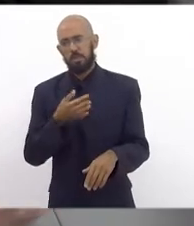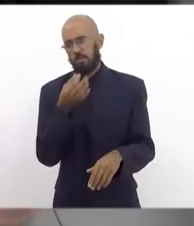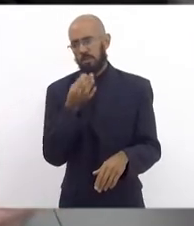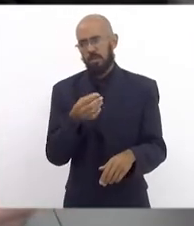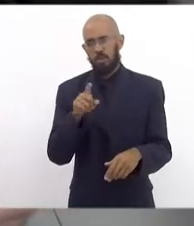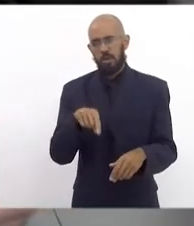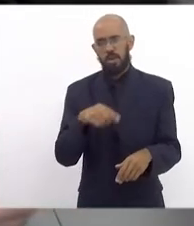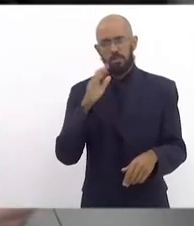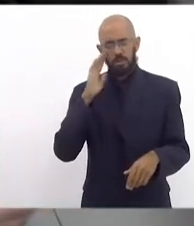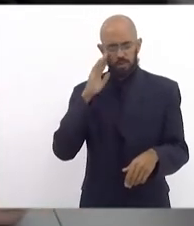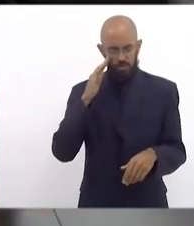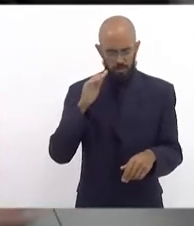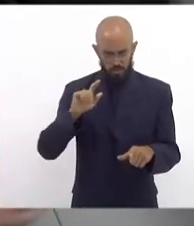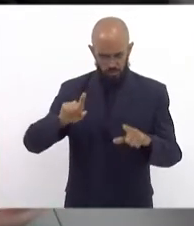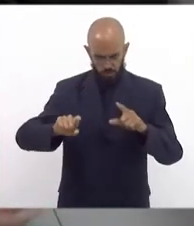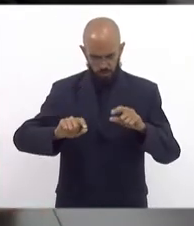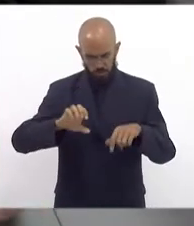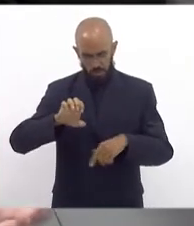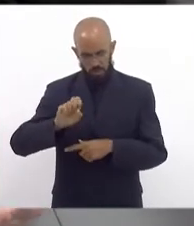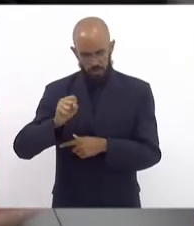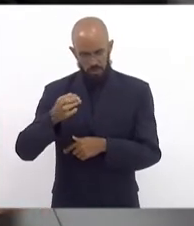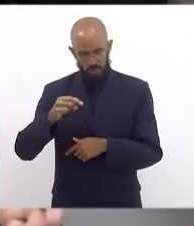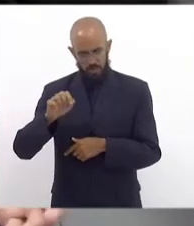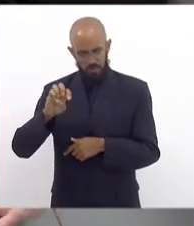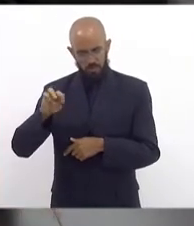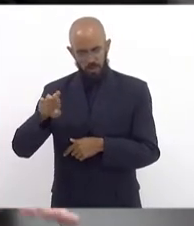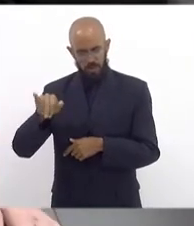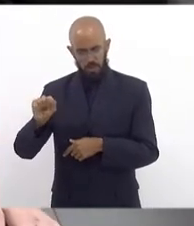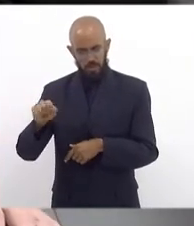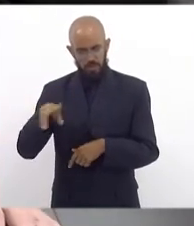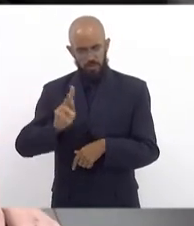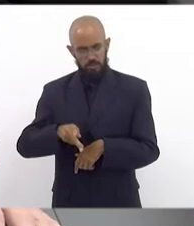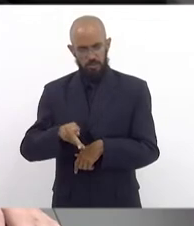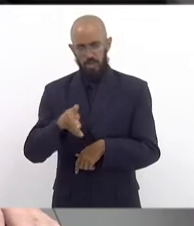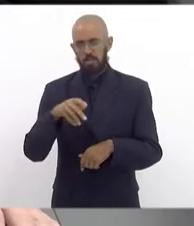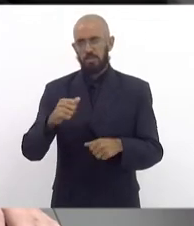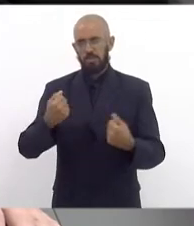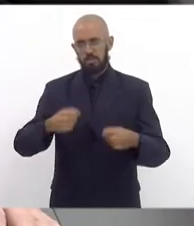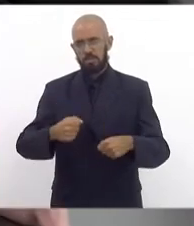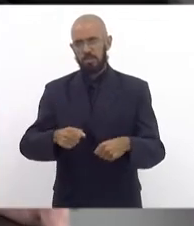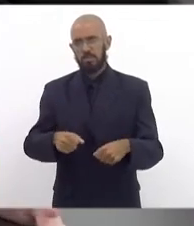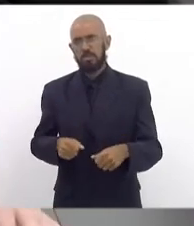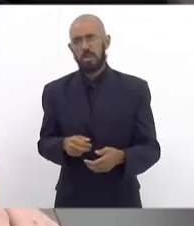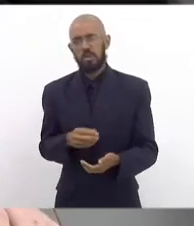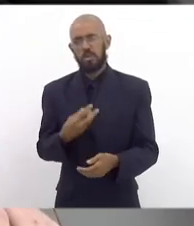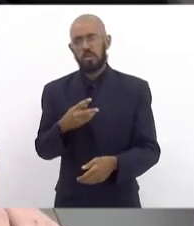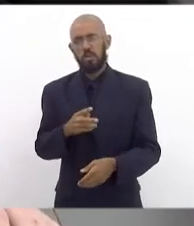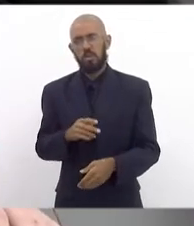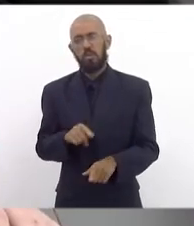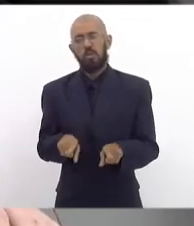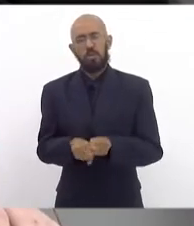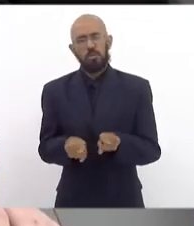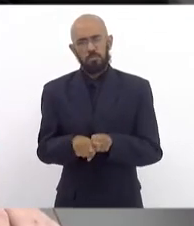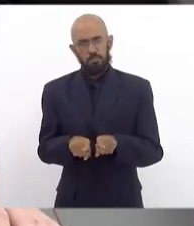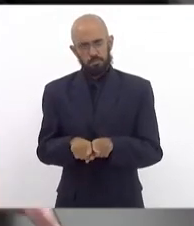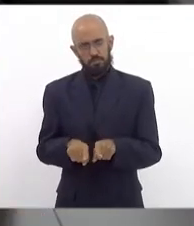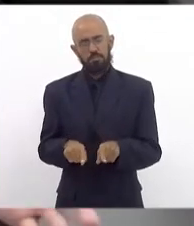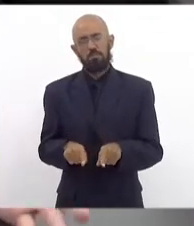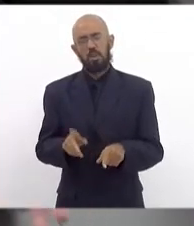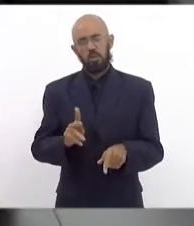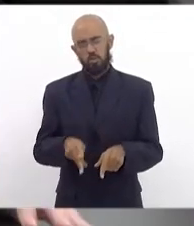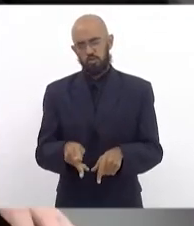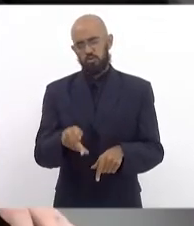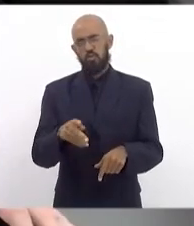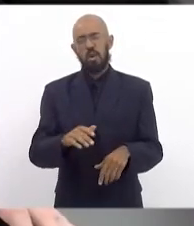aí uma interpretação de que a estamparia sempre esteve e deveria ser mantido no benefício pode ser uma saída para